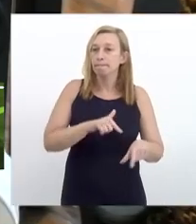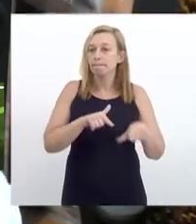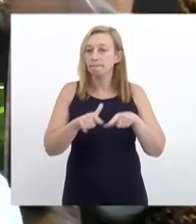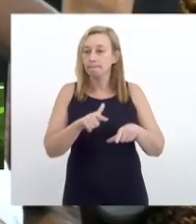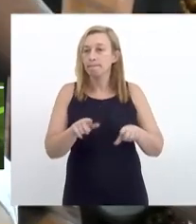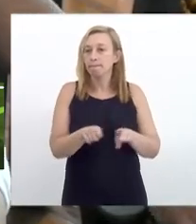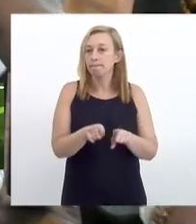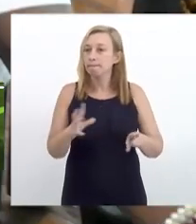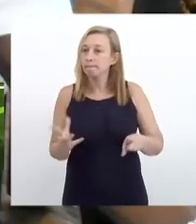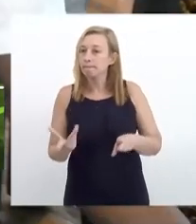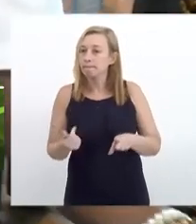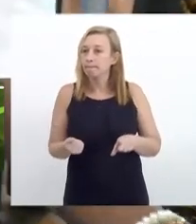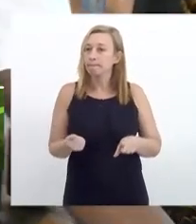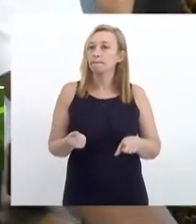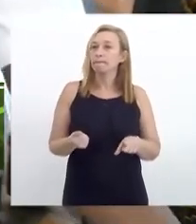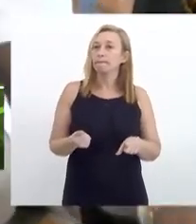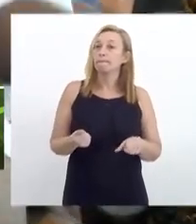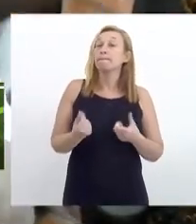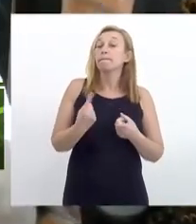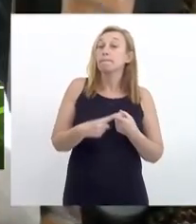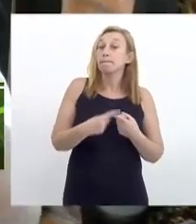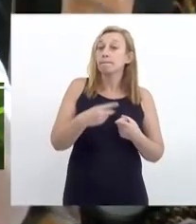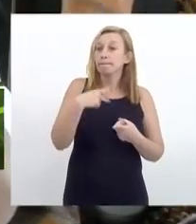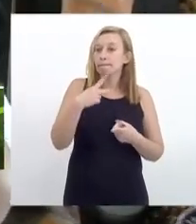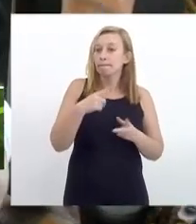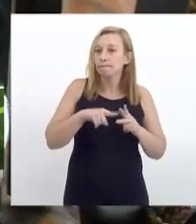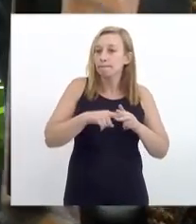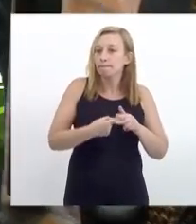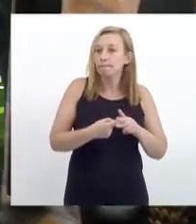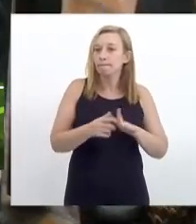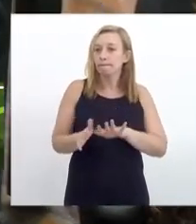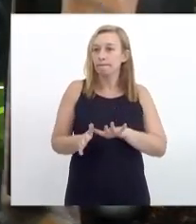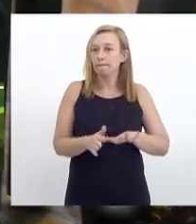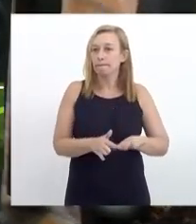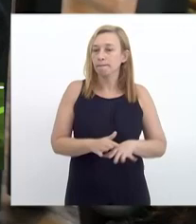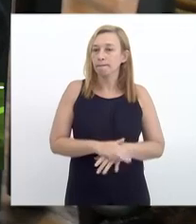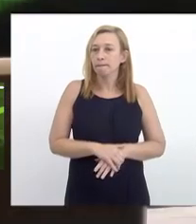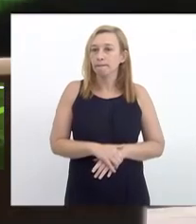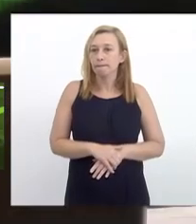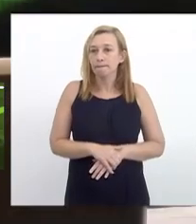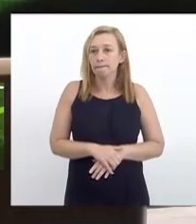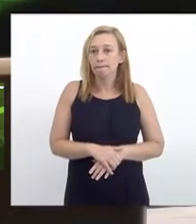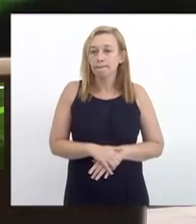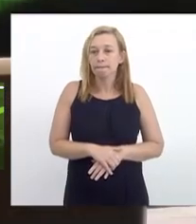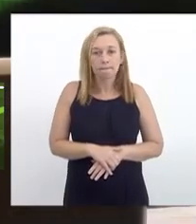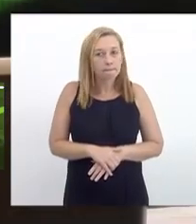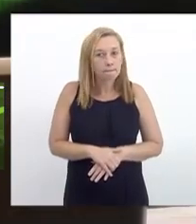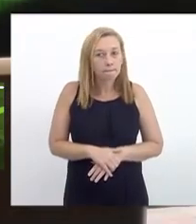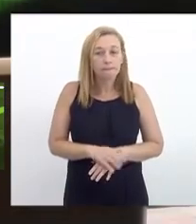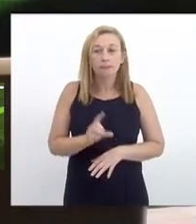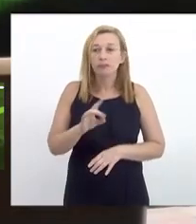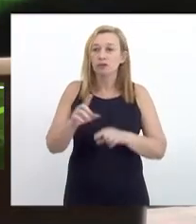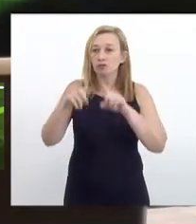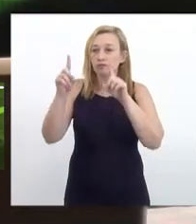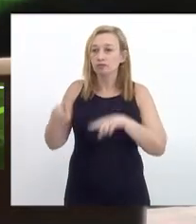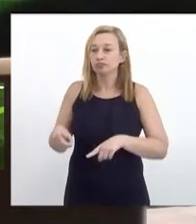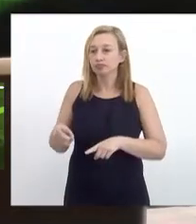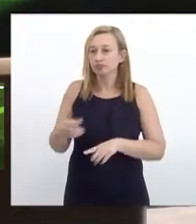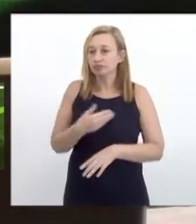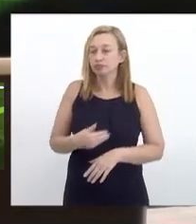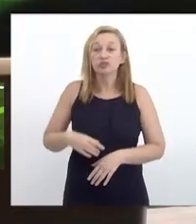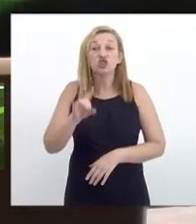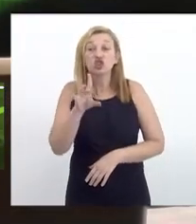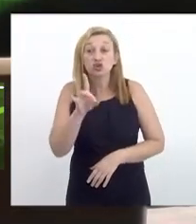qualificação Por que que eu defendo Aperfeiçoamento Deputado Flávio Nós não estamos enfrentando Os outros benefícios dos servidores Só o triênio